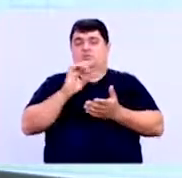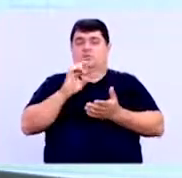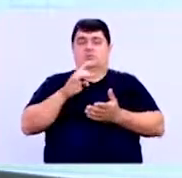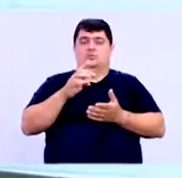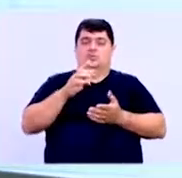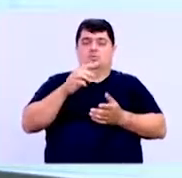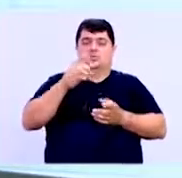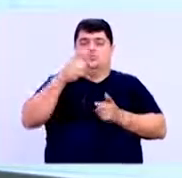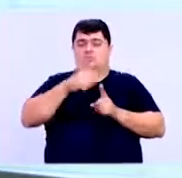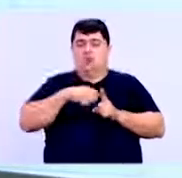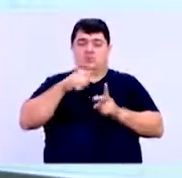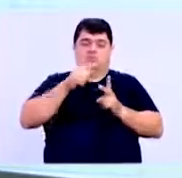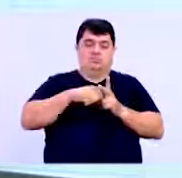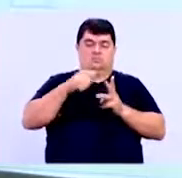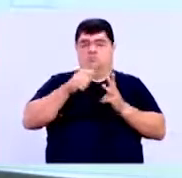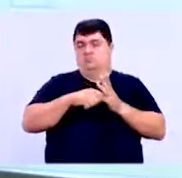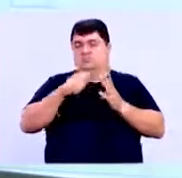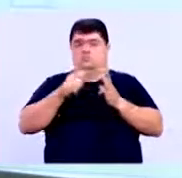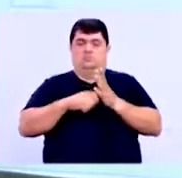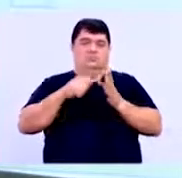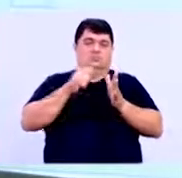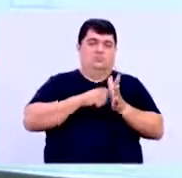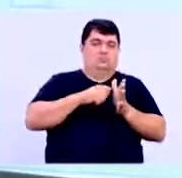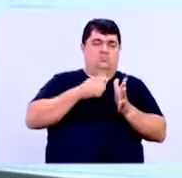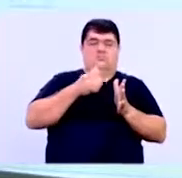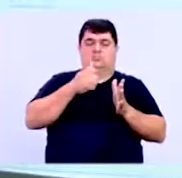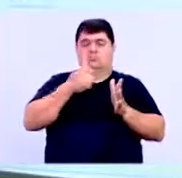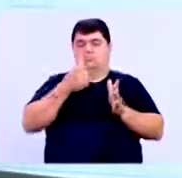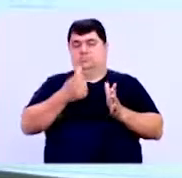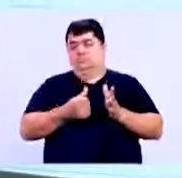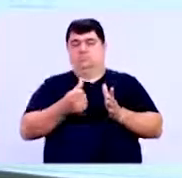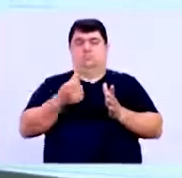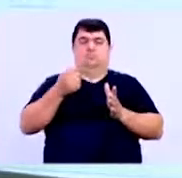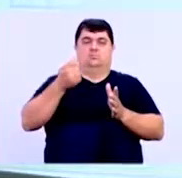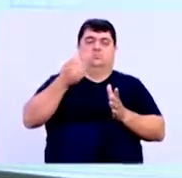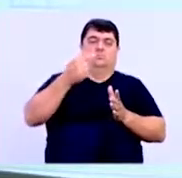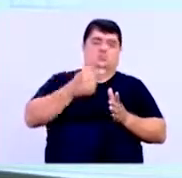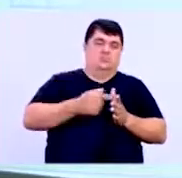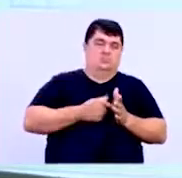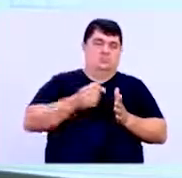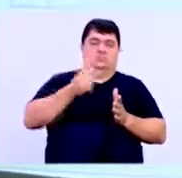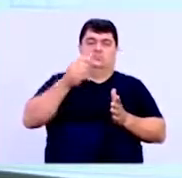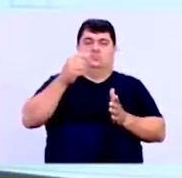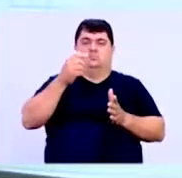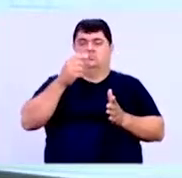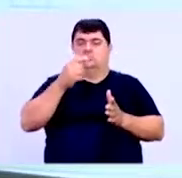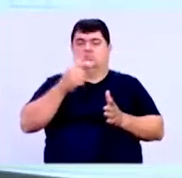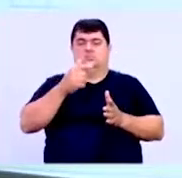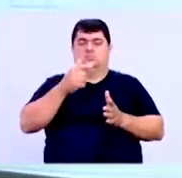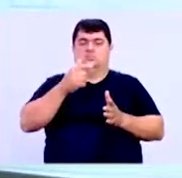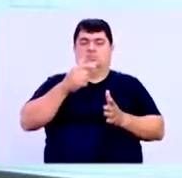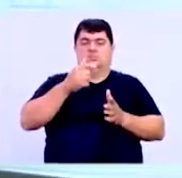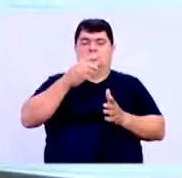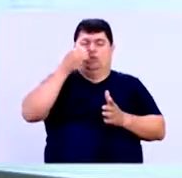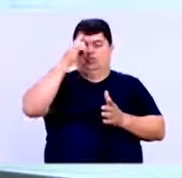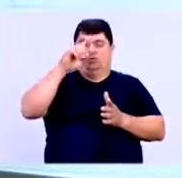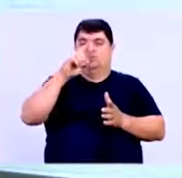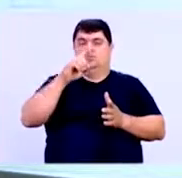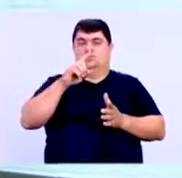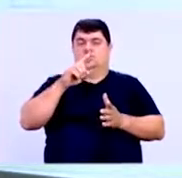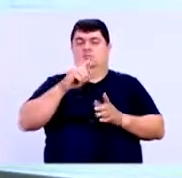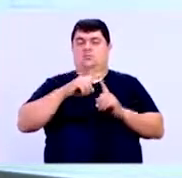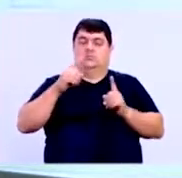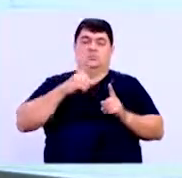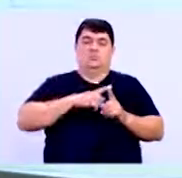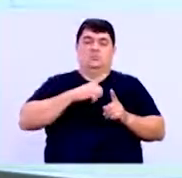de 30, 60, 90, 120, 150, 180, 210, 240, 270 ou 300 dias. Mas eu